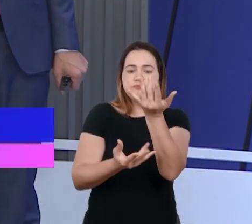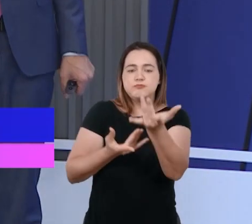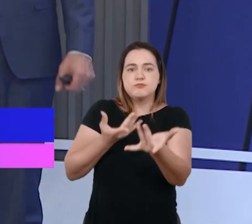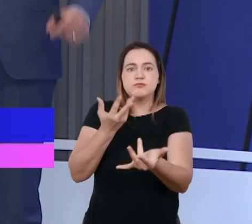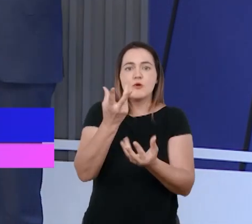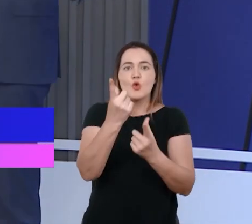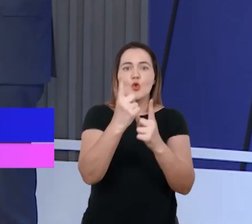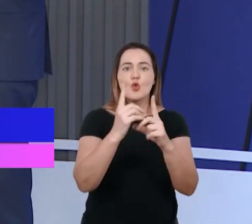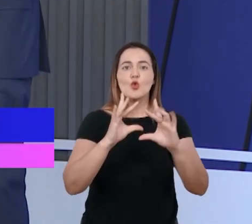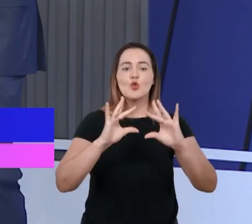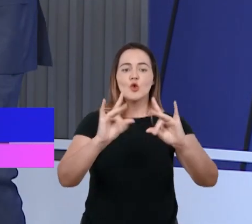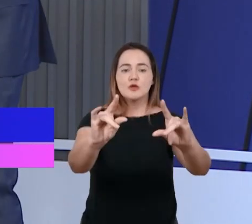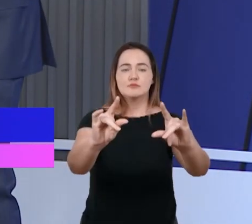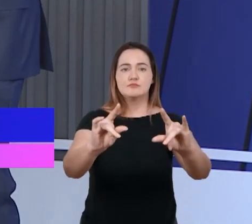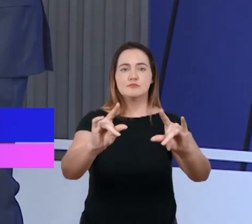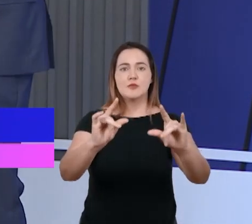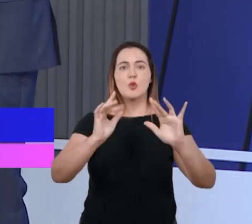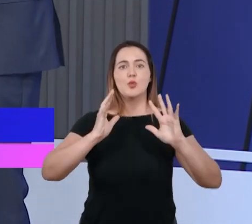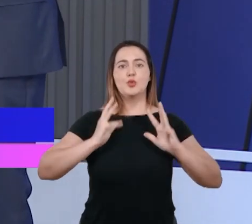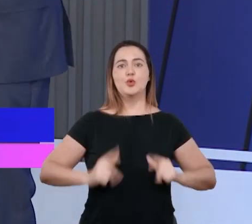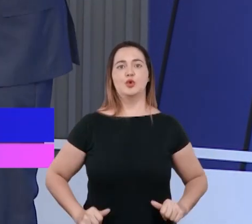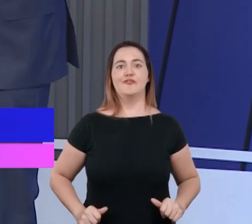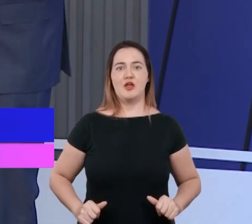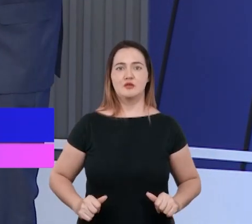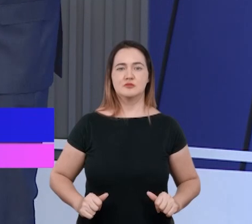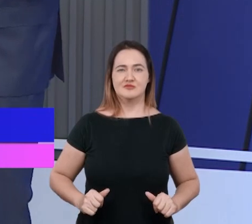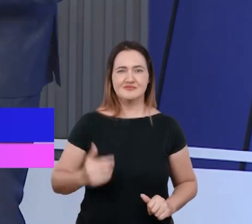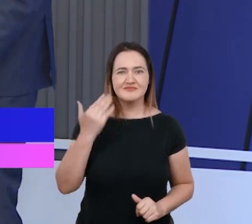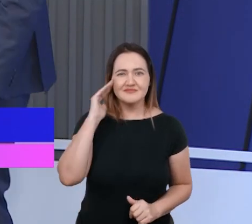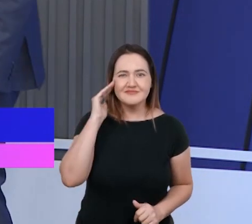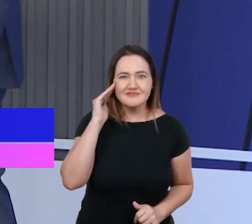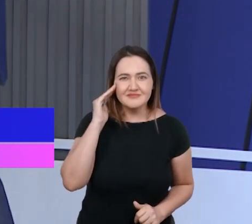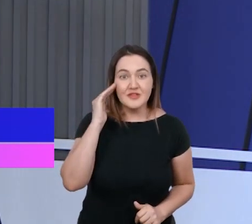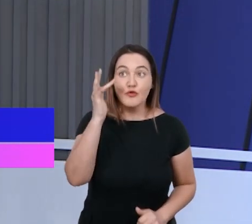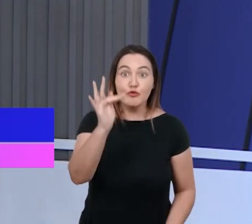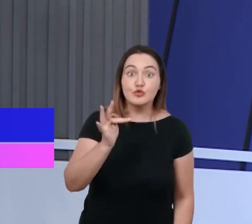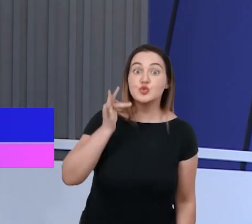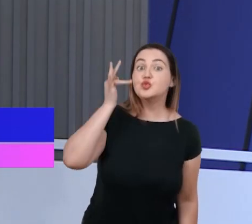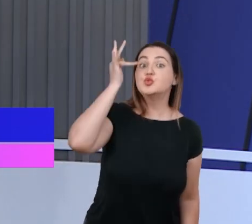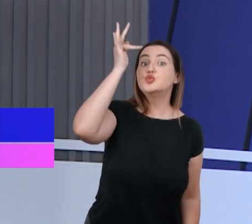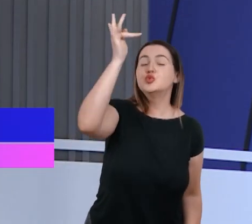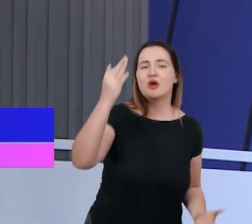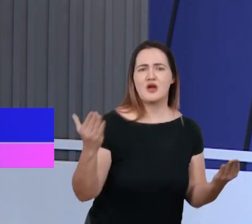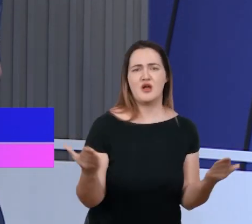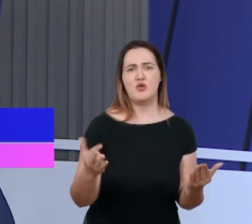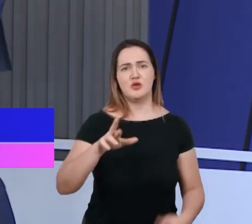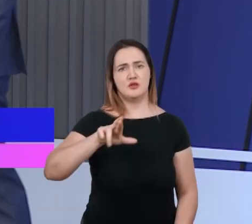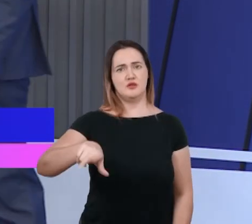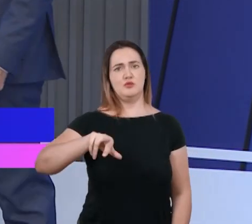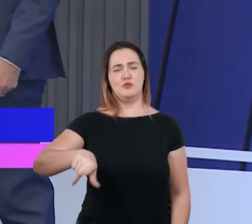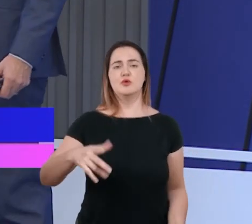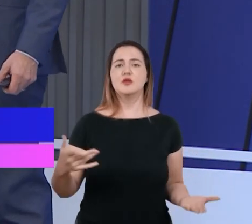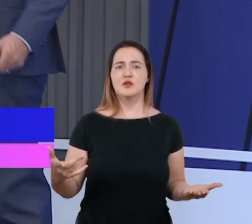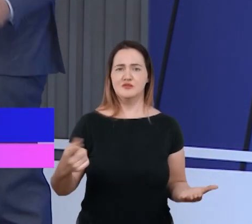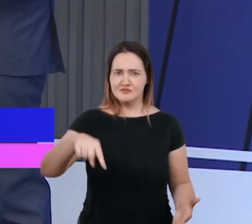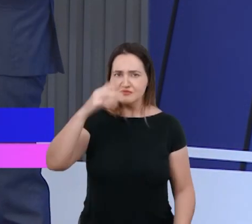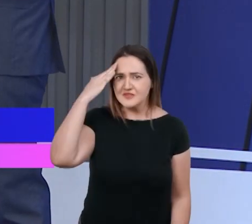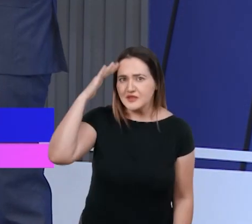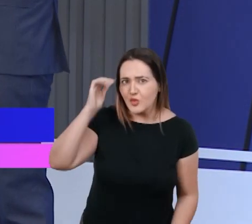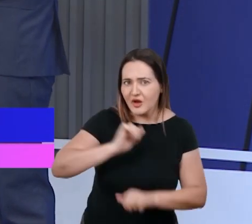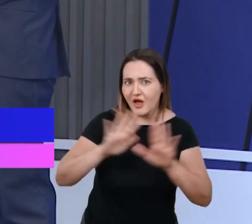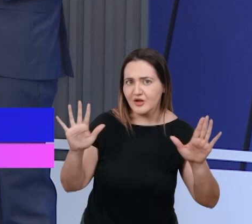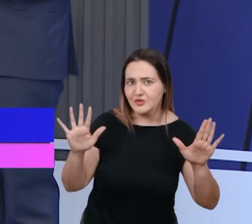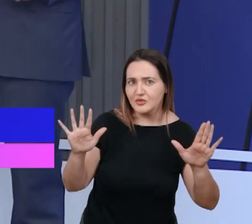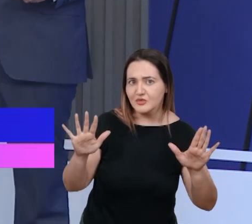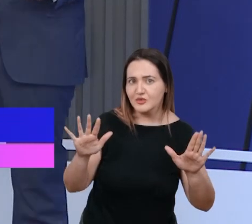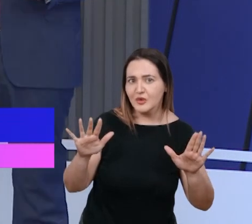desaparecer. Então o fogo é uma condição que está por vir no futuro. Eu entendo que isso ficou bem claro